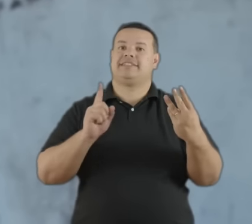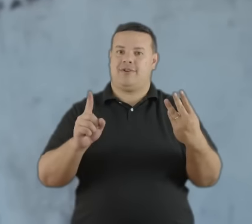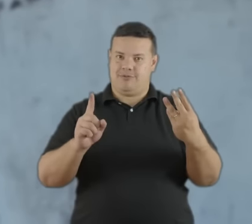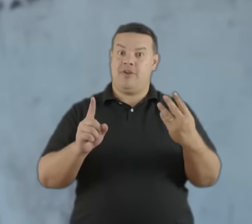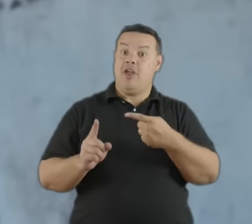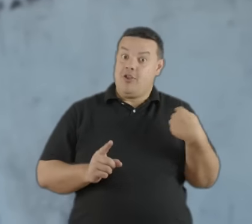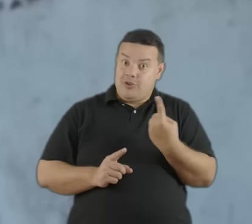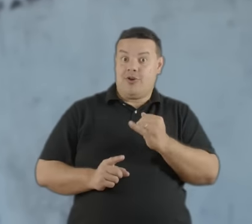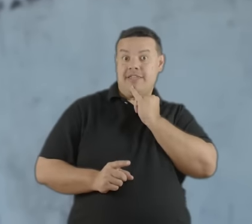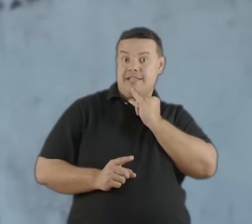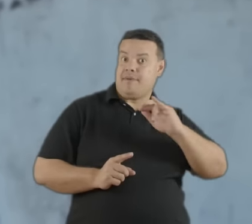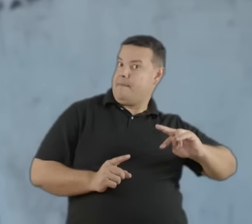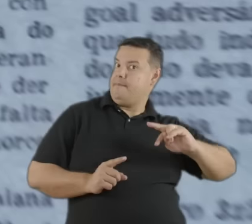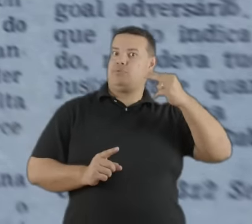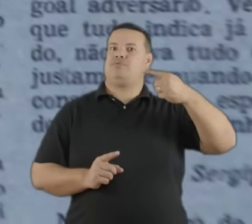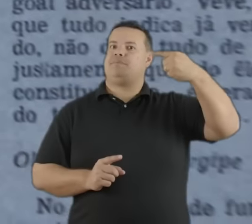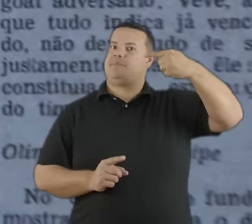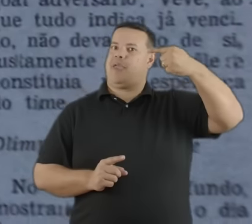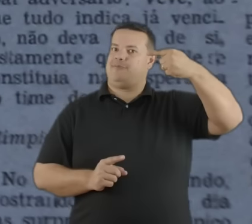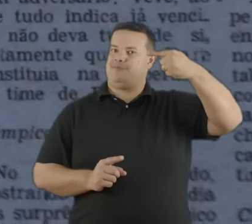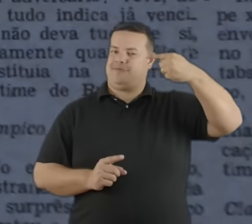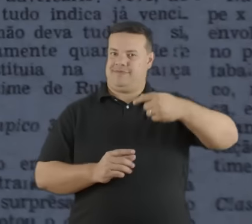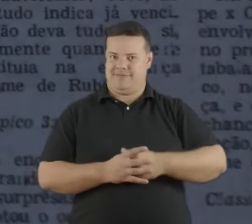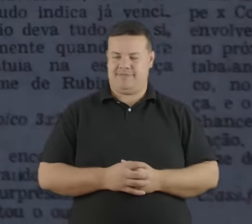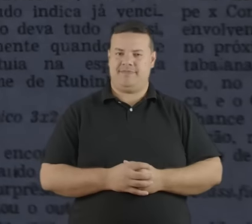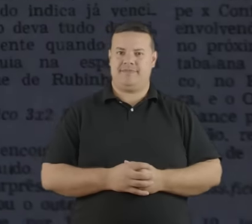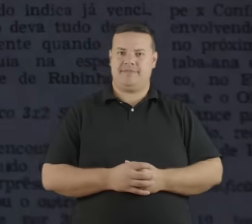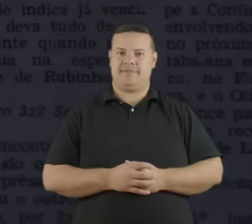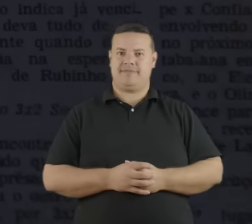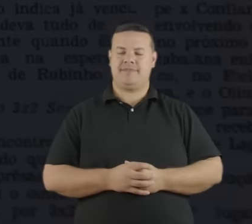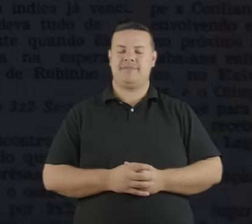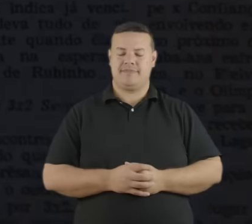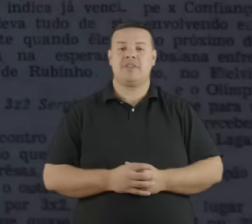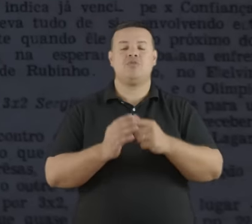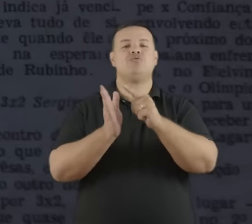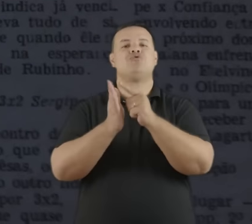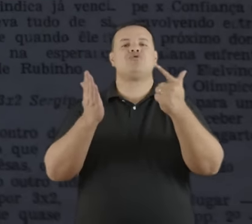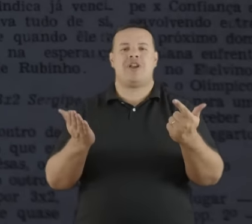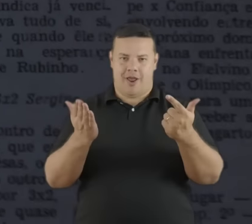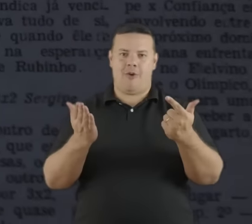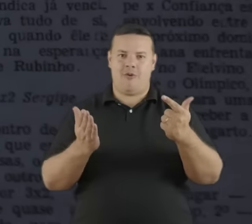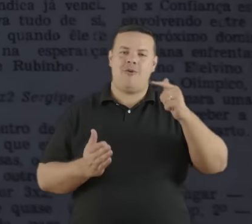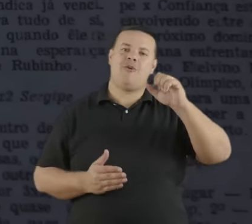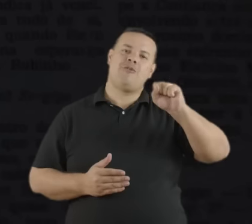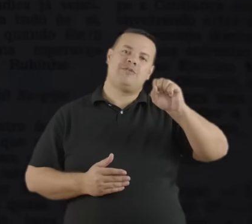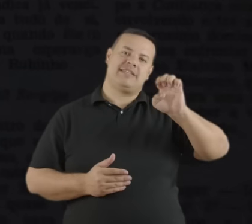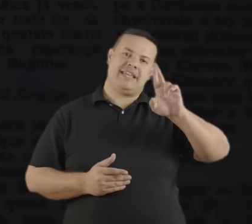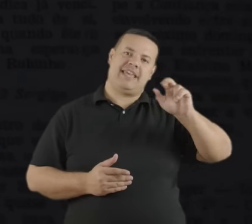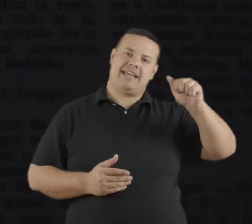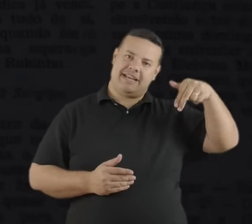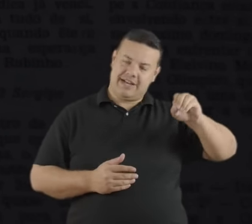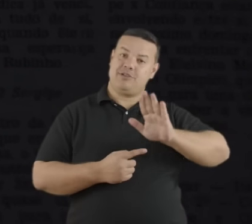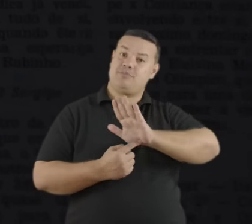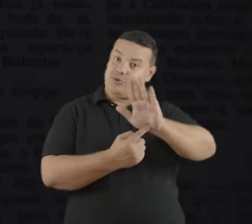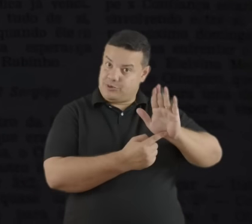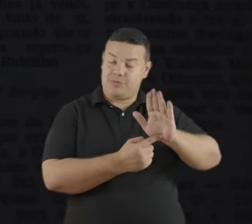passamos a liderar o campeonato. Após estes resultados improváveis, o jornal O Serrano destacou: